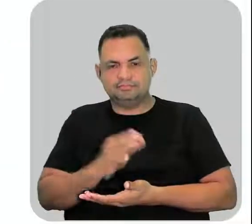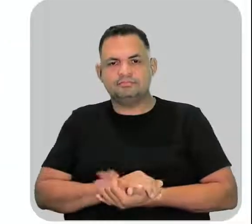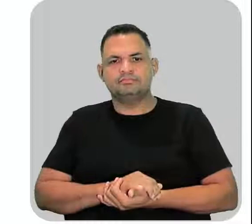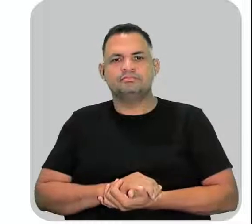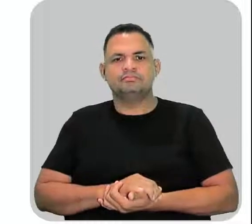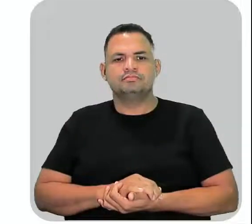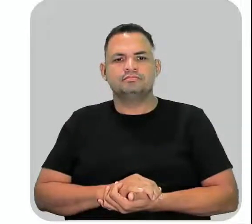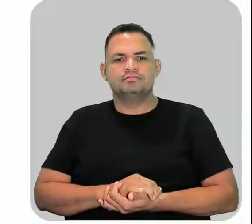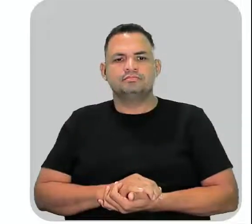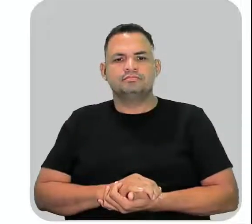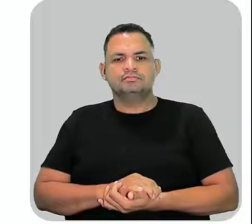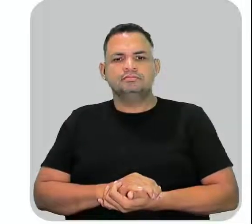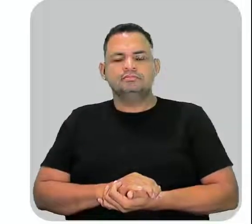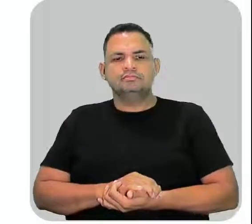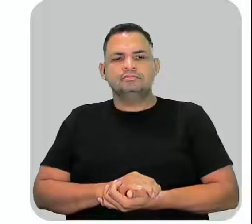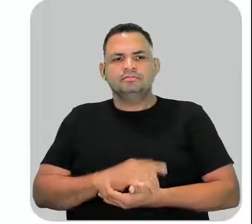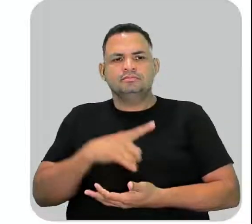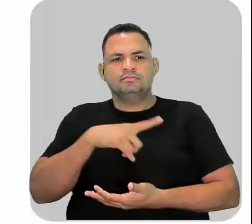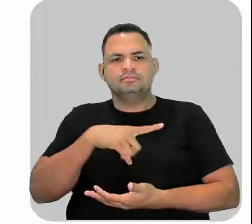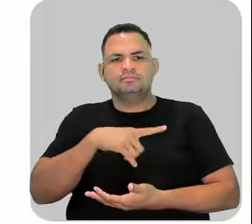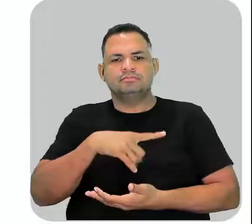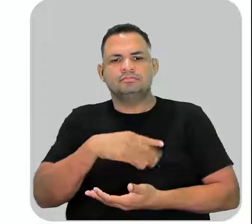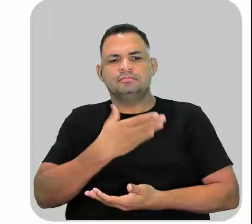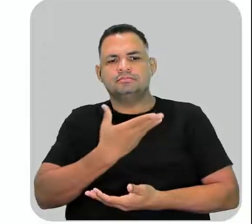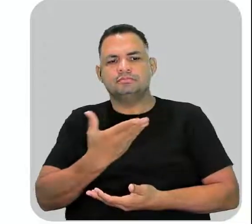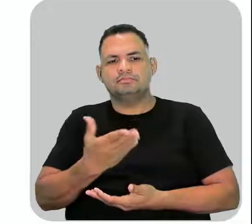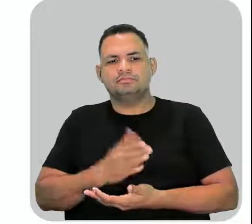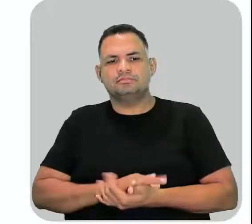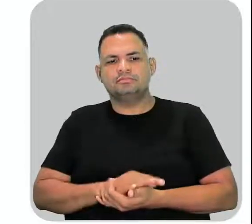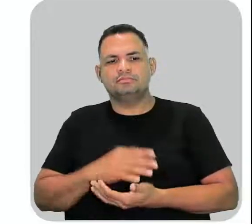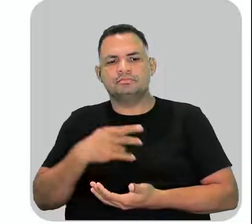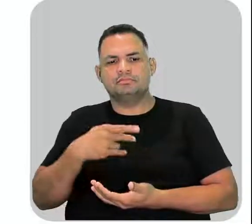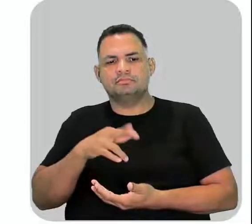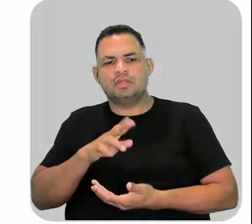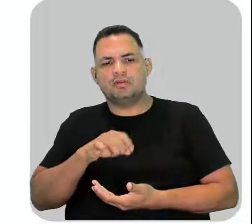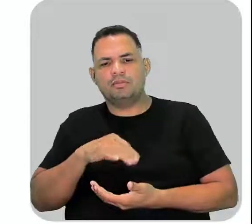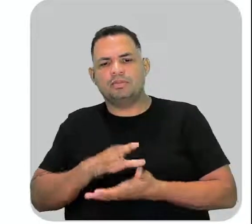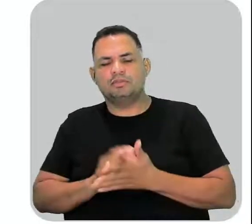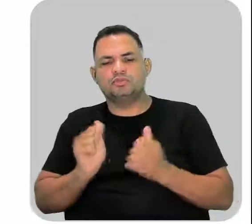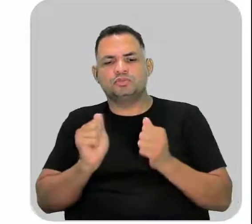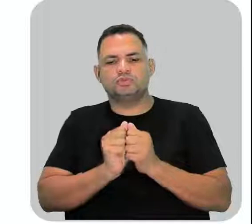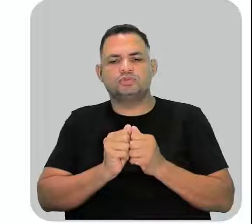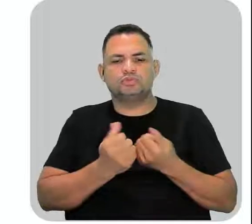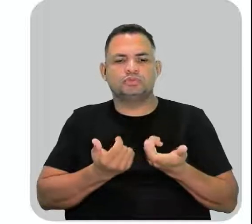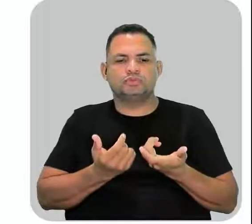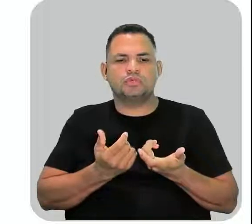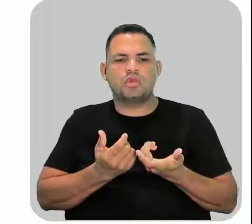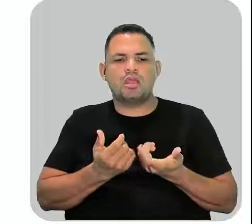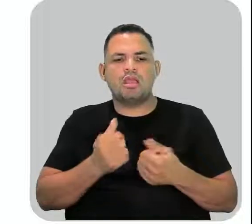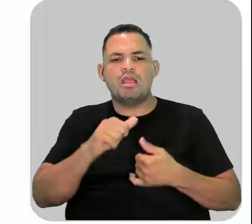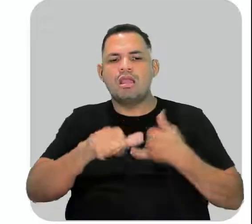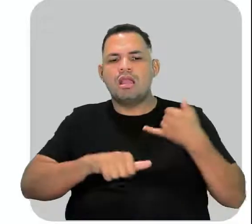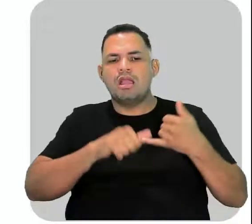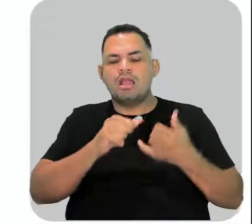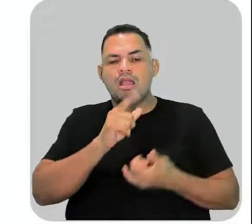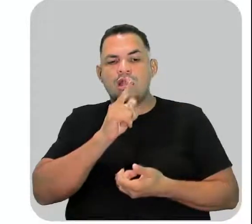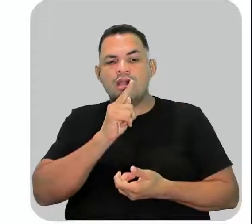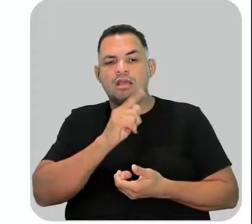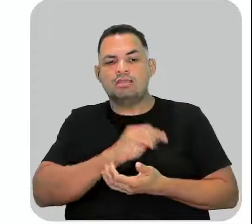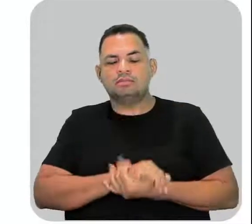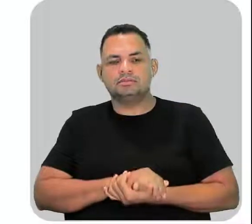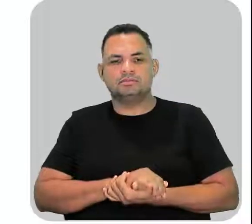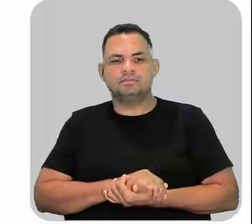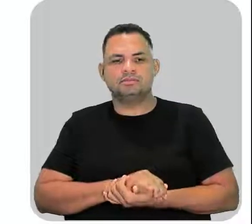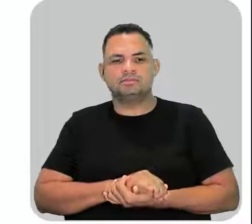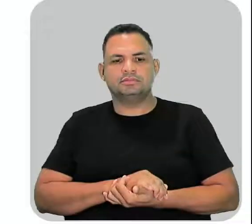E olha só aqui, nós temos o propino reagindo com a água, né, ó. E